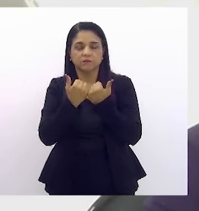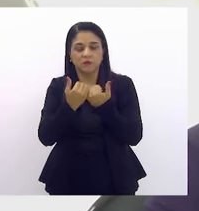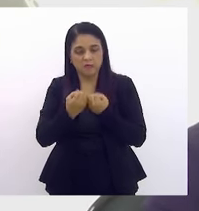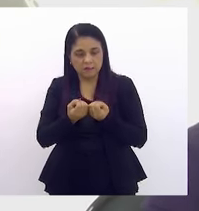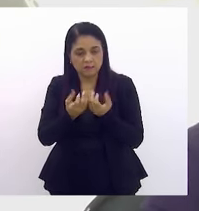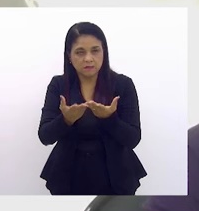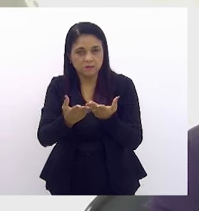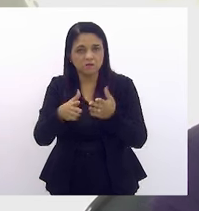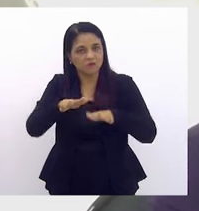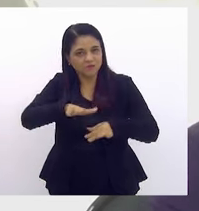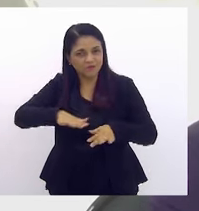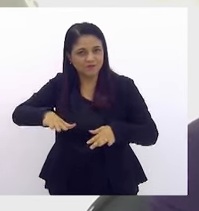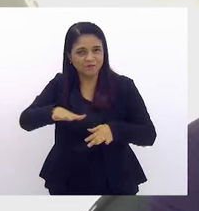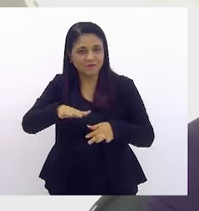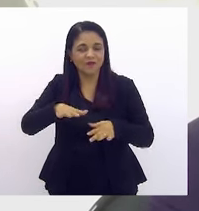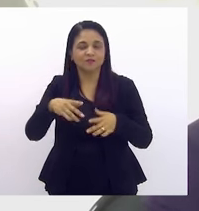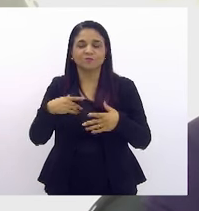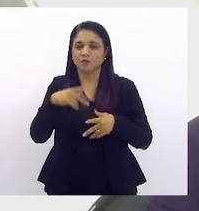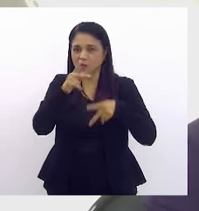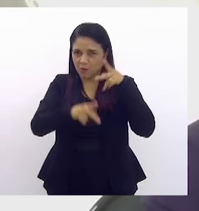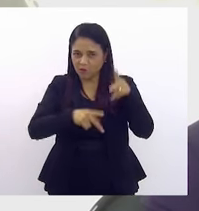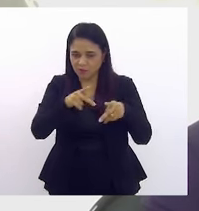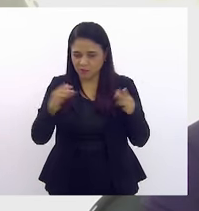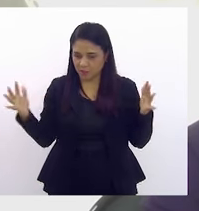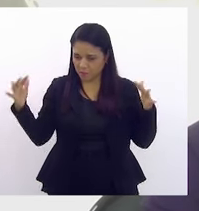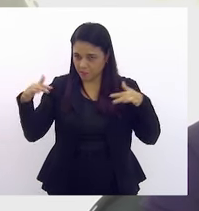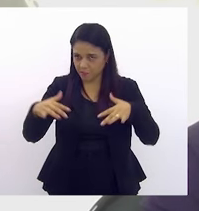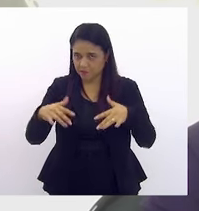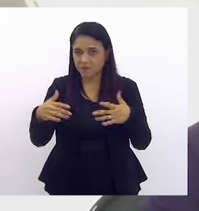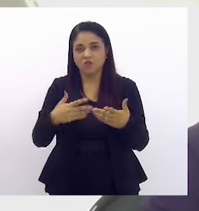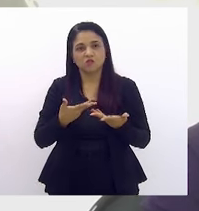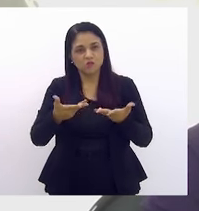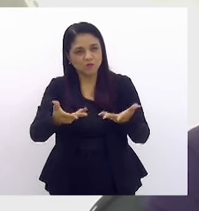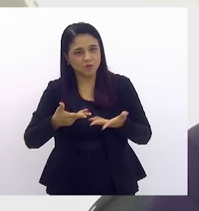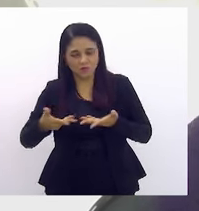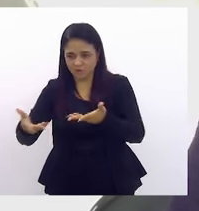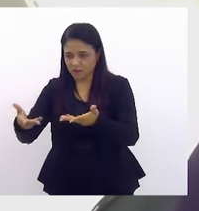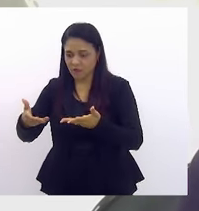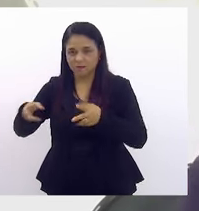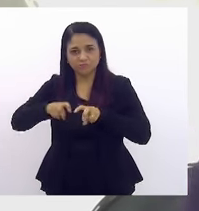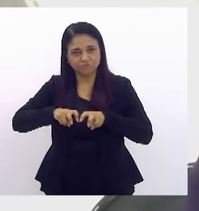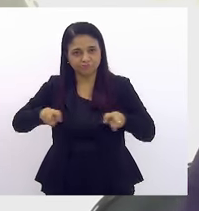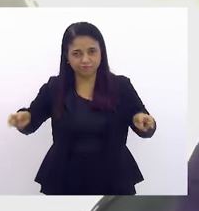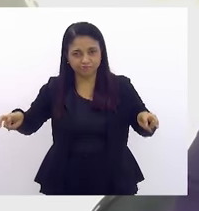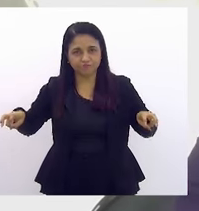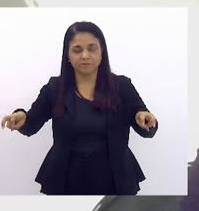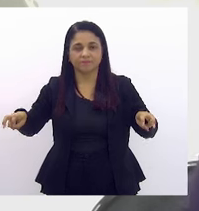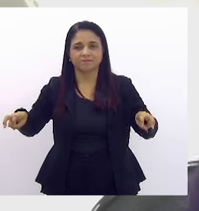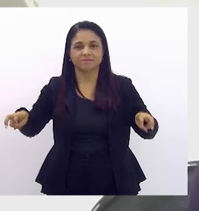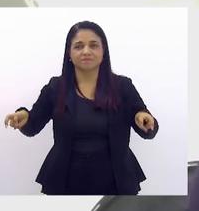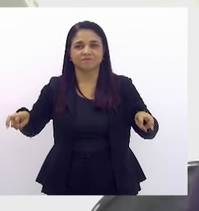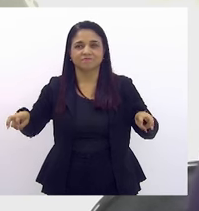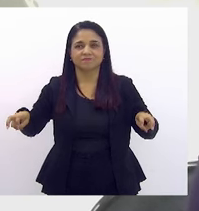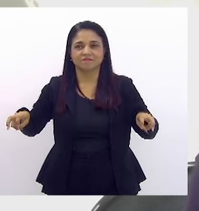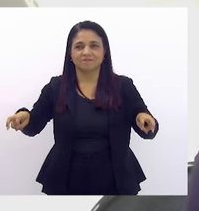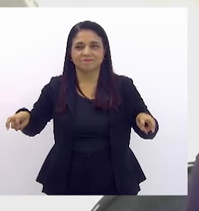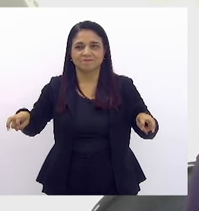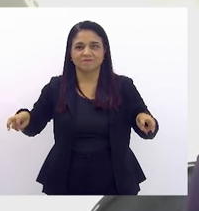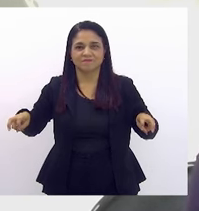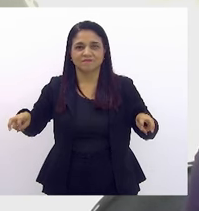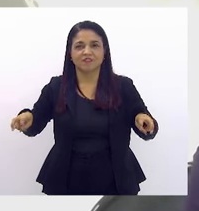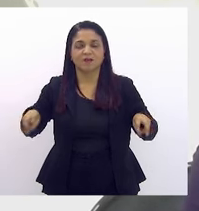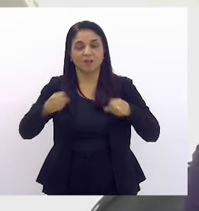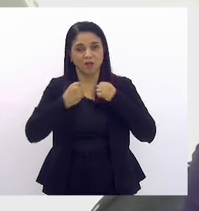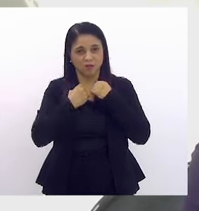público presente e também aos nossos convidados que compõem aqui a mesa de honra. Essa é mais uma das